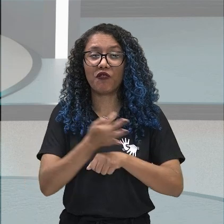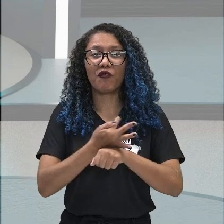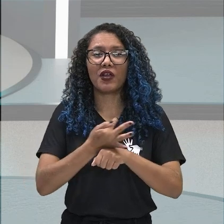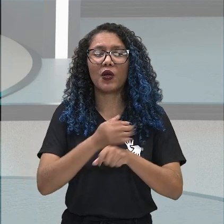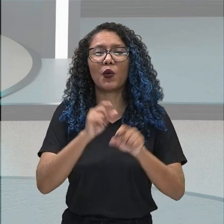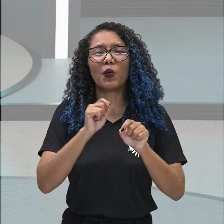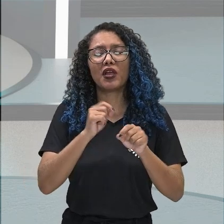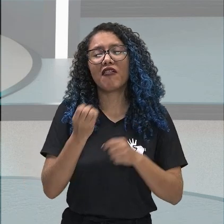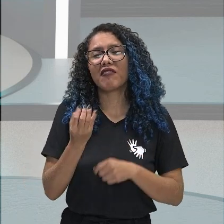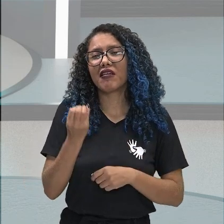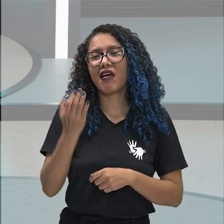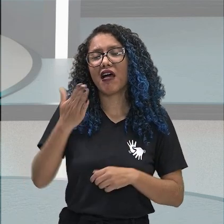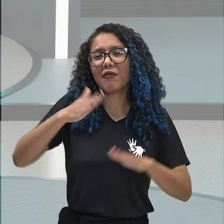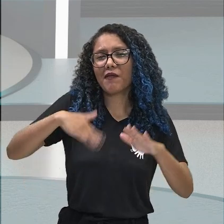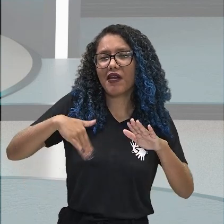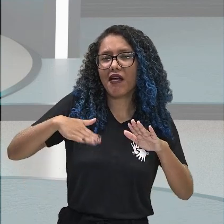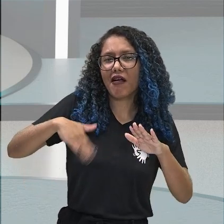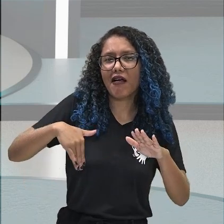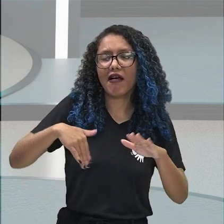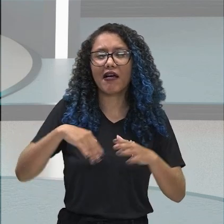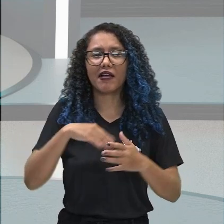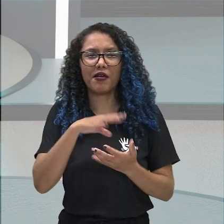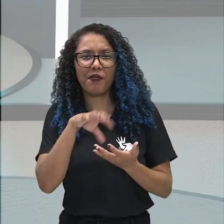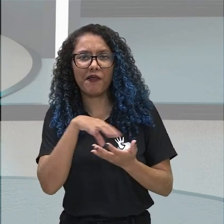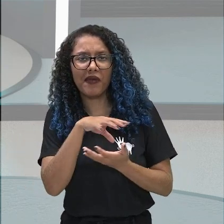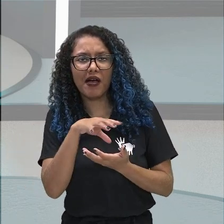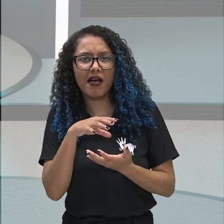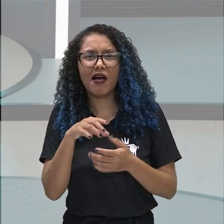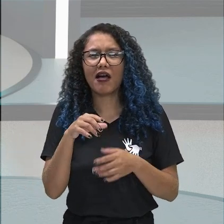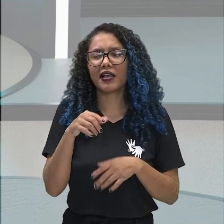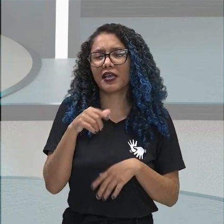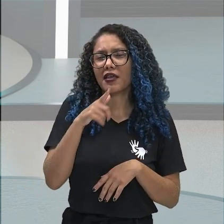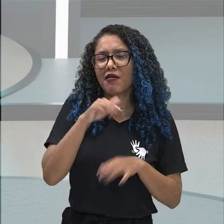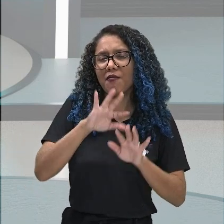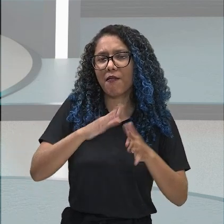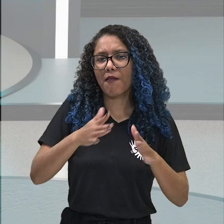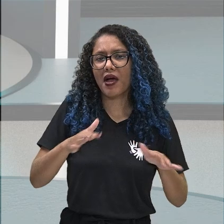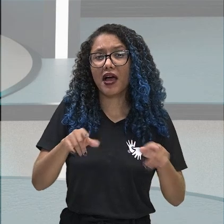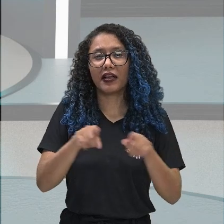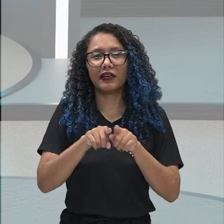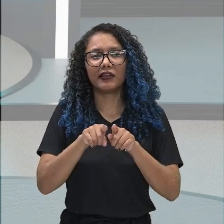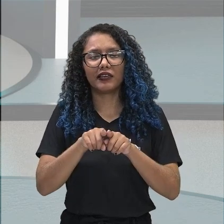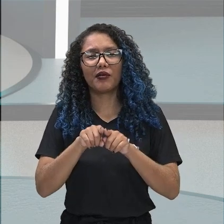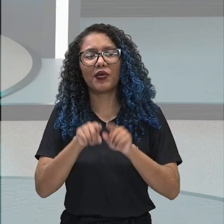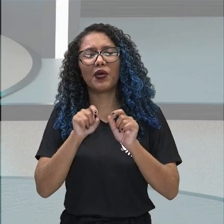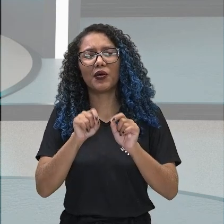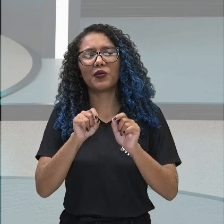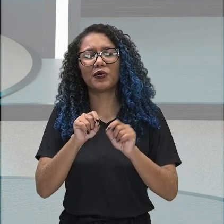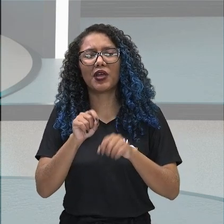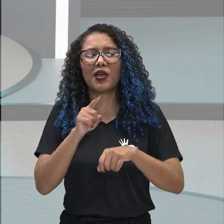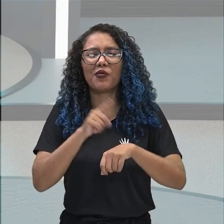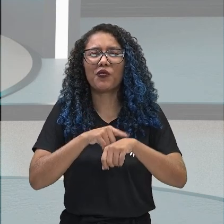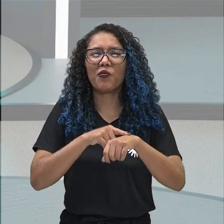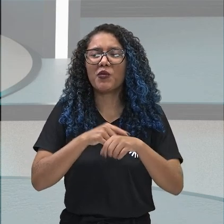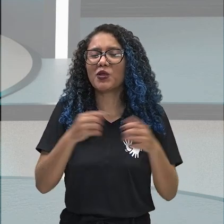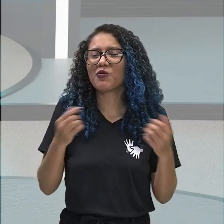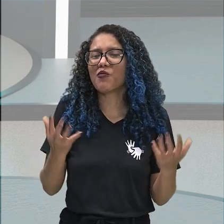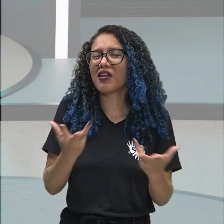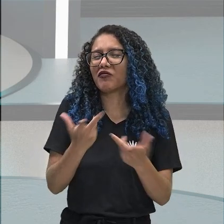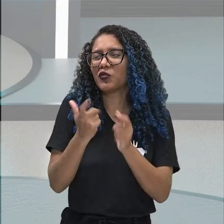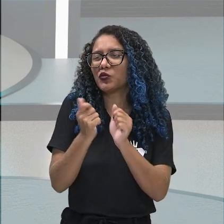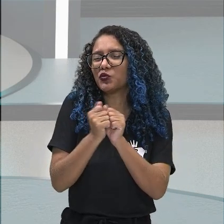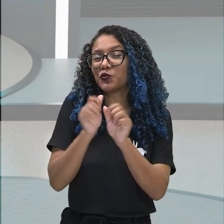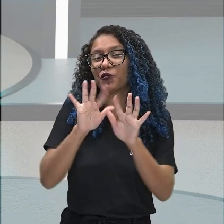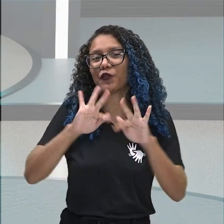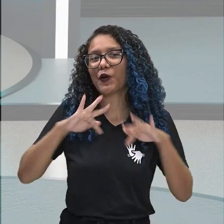viagens, das praias, dos parques, do mar e da sorte de ter momentos lindos e felizes com a sua família.